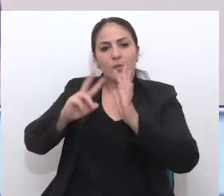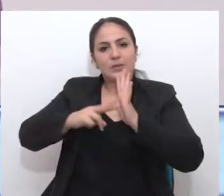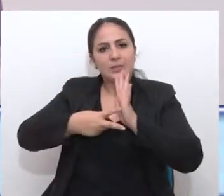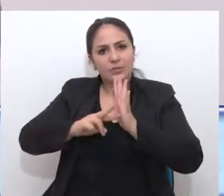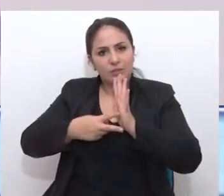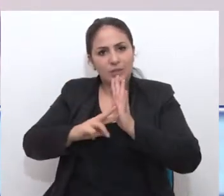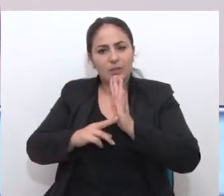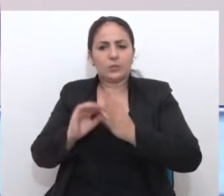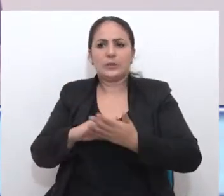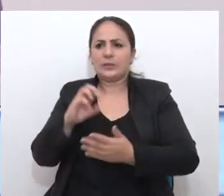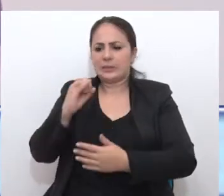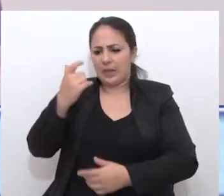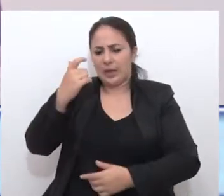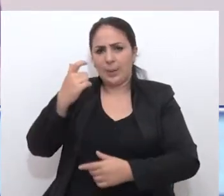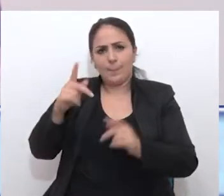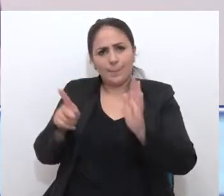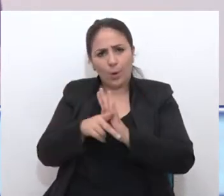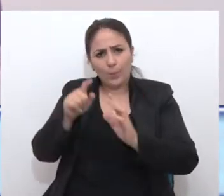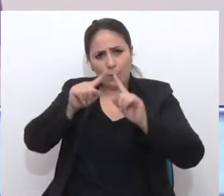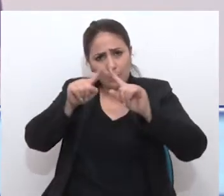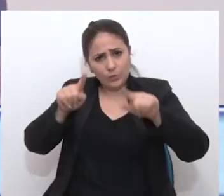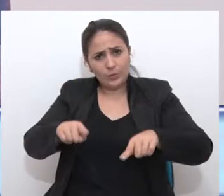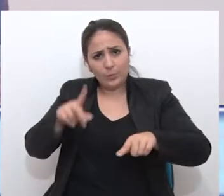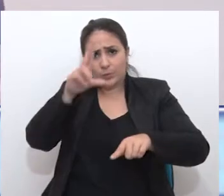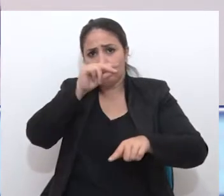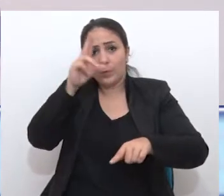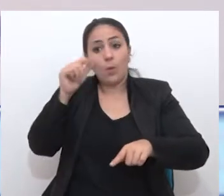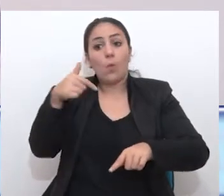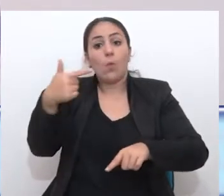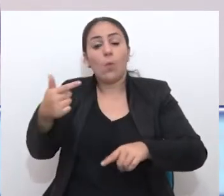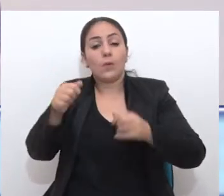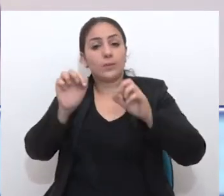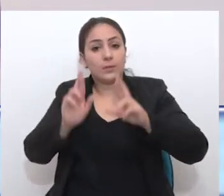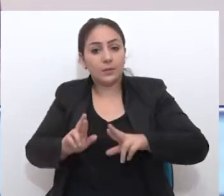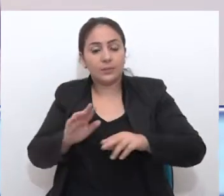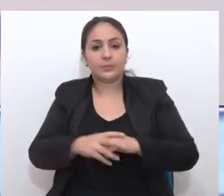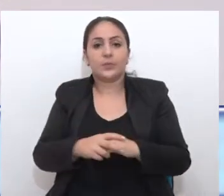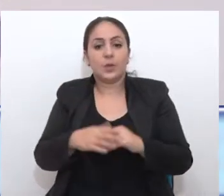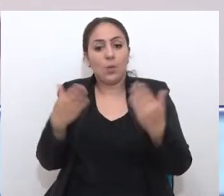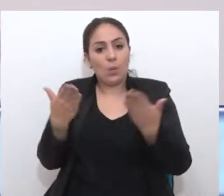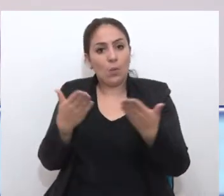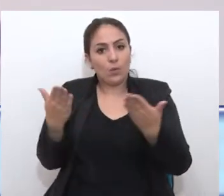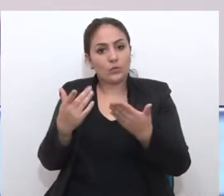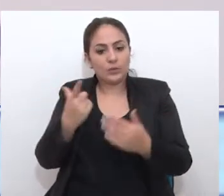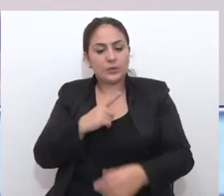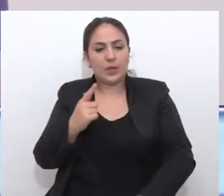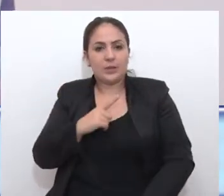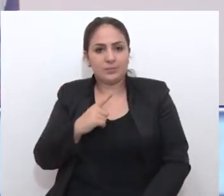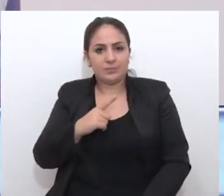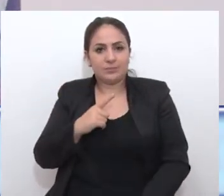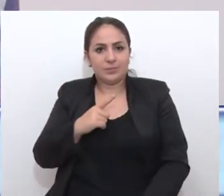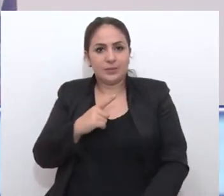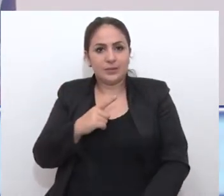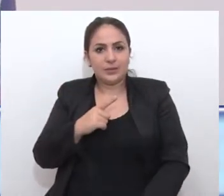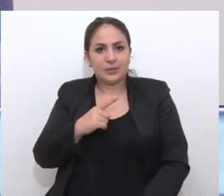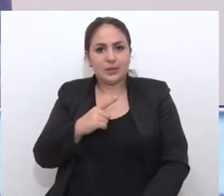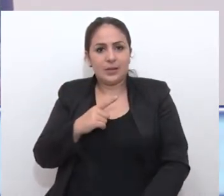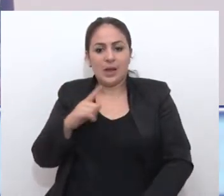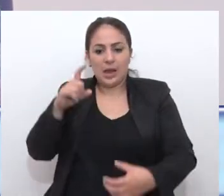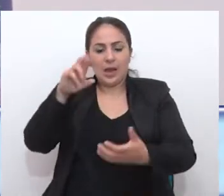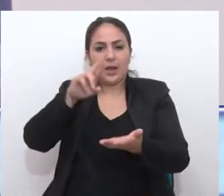vinculado a um sindicato, seja ele de funcionários municipais ou seja ele de outros segmentos, que hoje tem sua